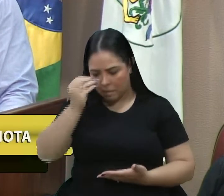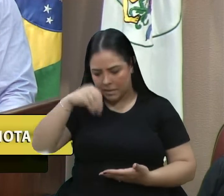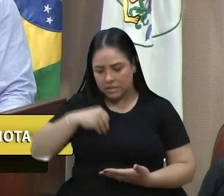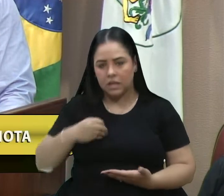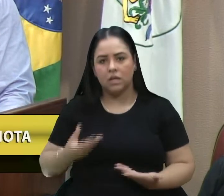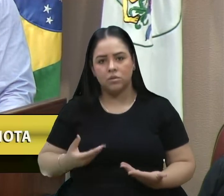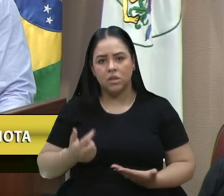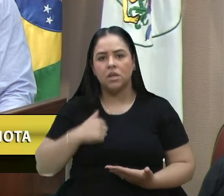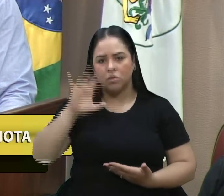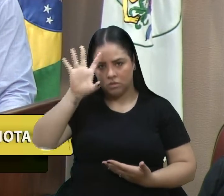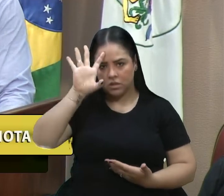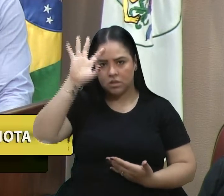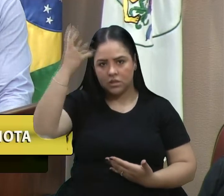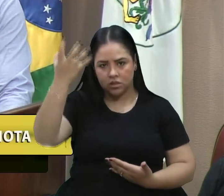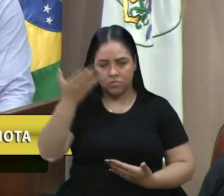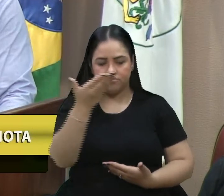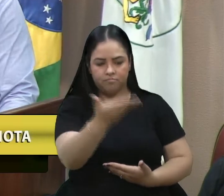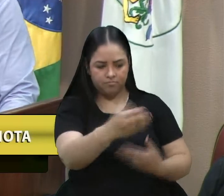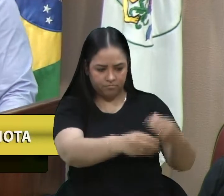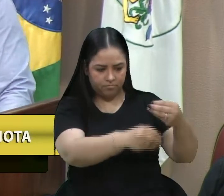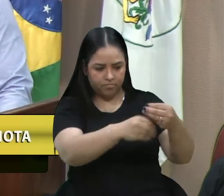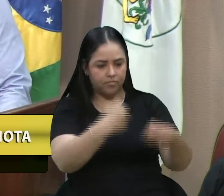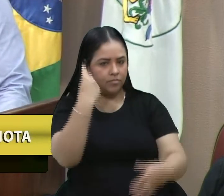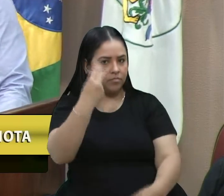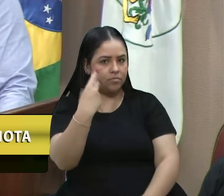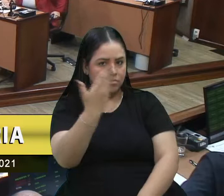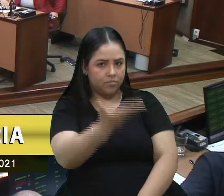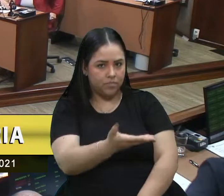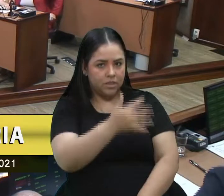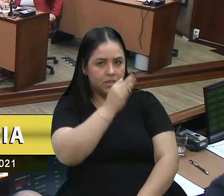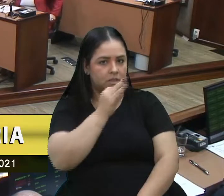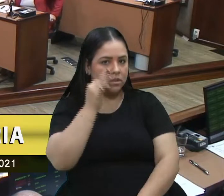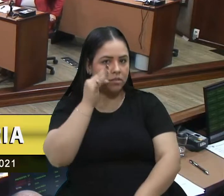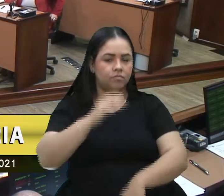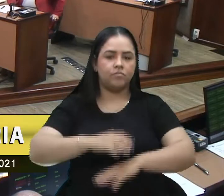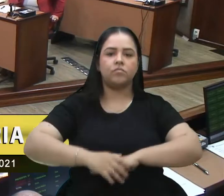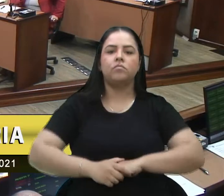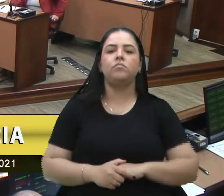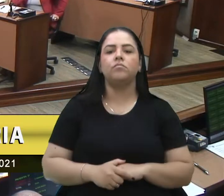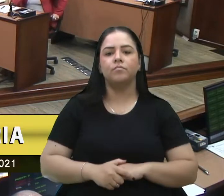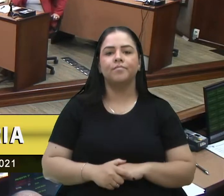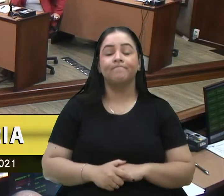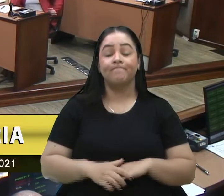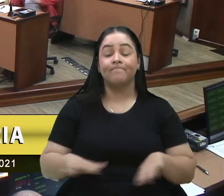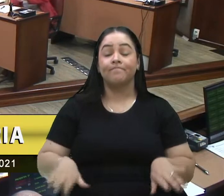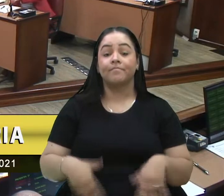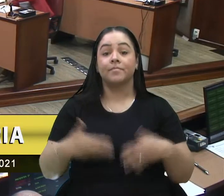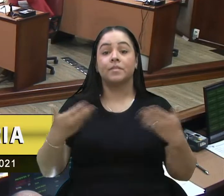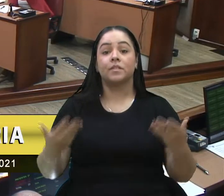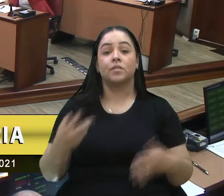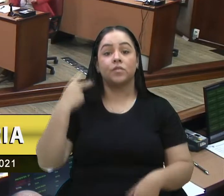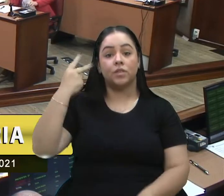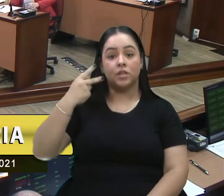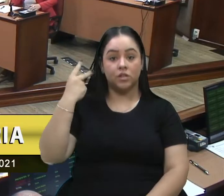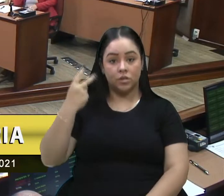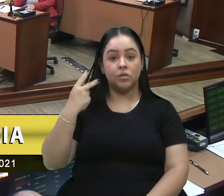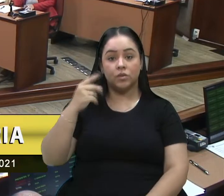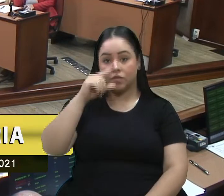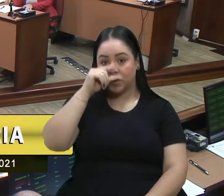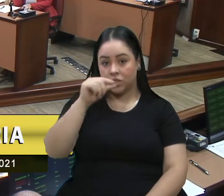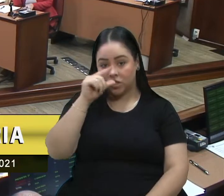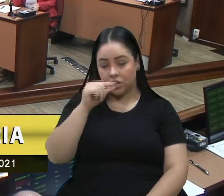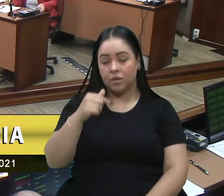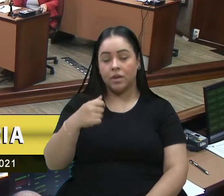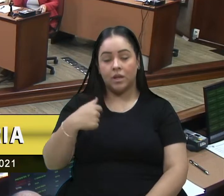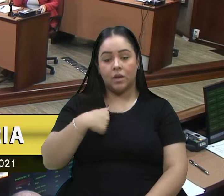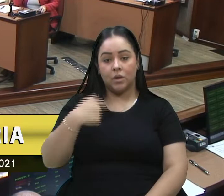essa decisão. Sua parte, vereadora Tati. Bom, vereador Fantinel, eu preciso concordar com muito do que o